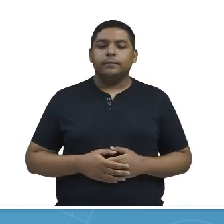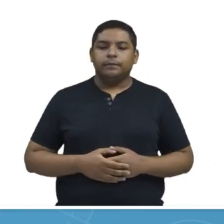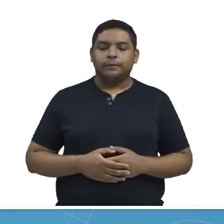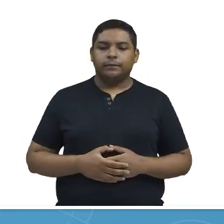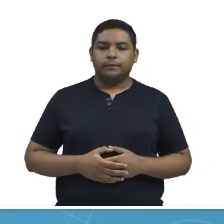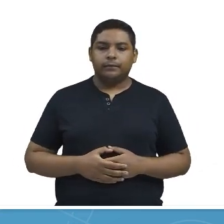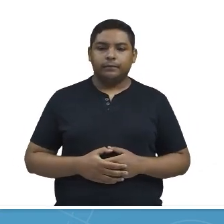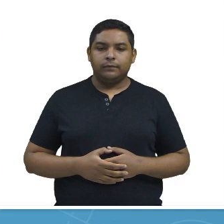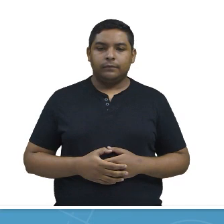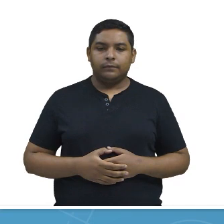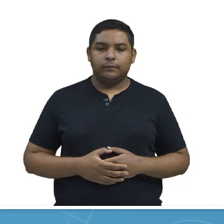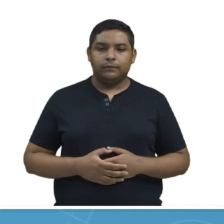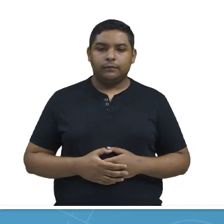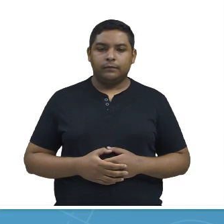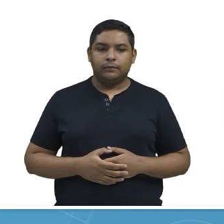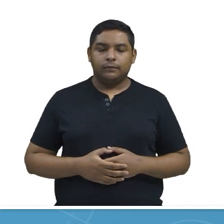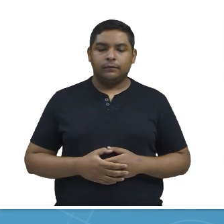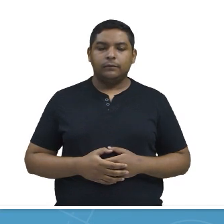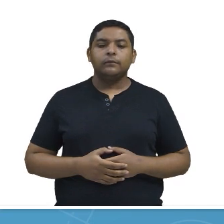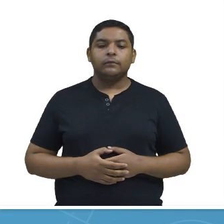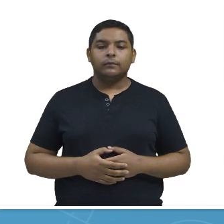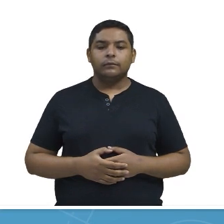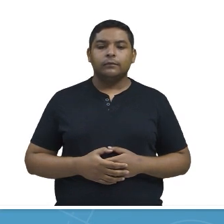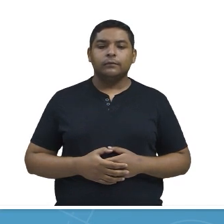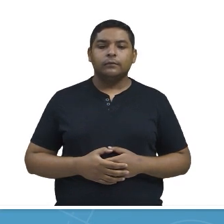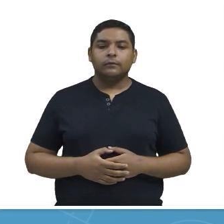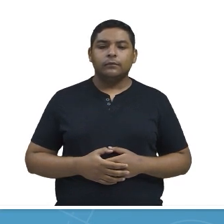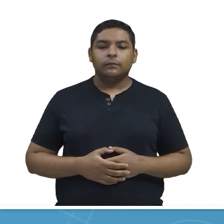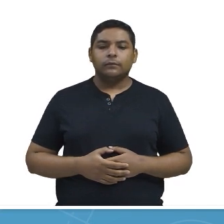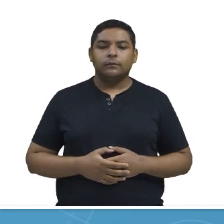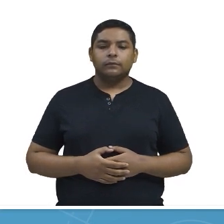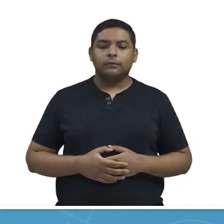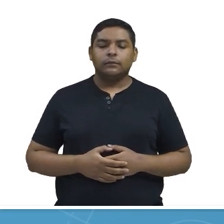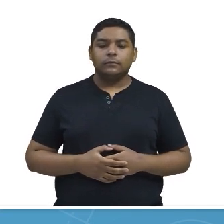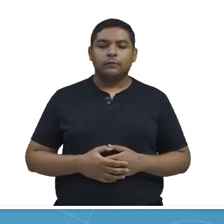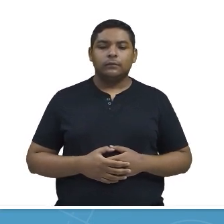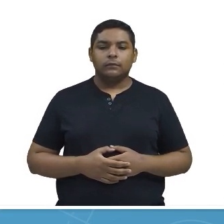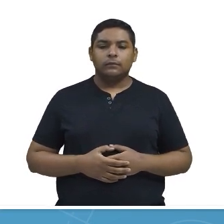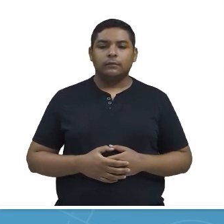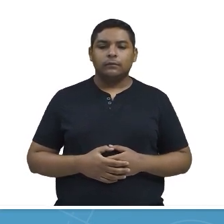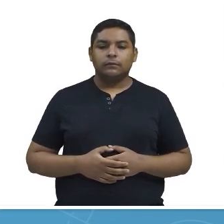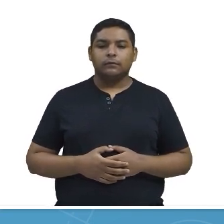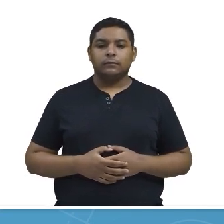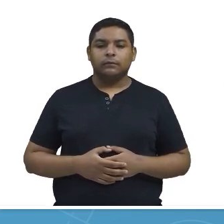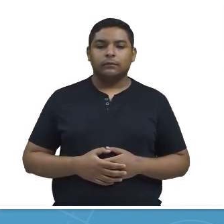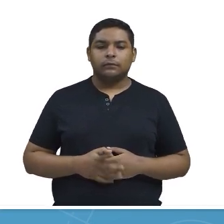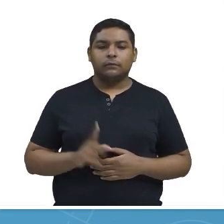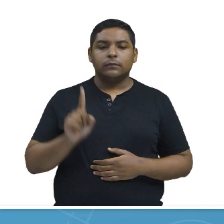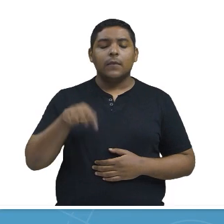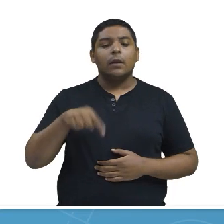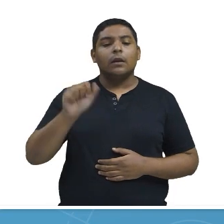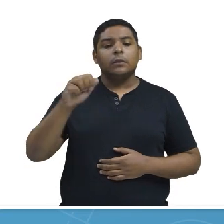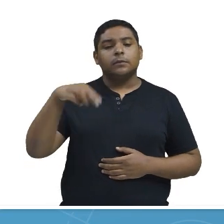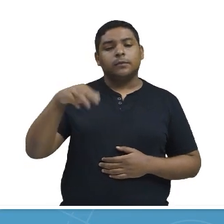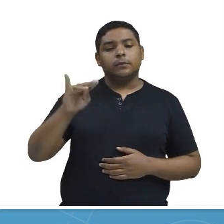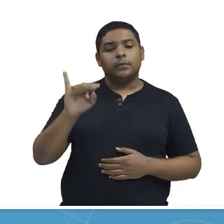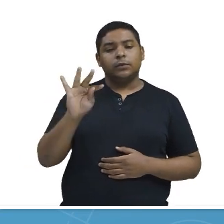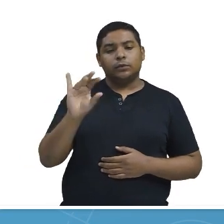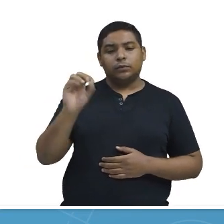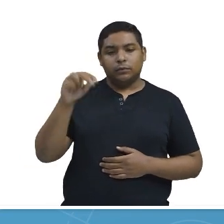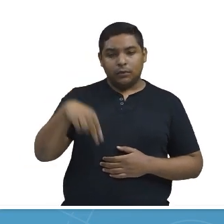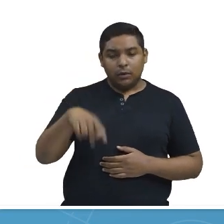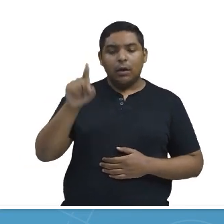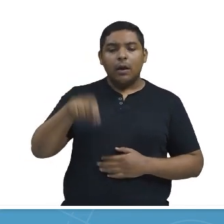então, filha cuja ambição, whose ambition, is to be a photographer. Então, quando você